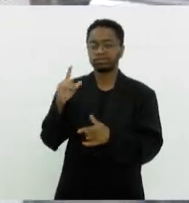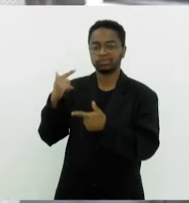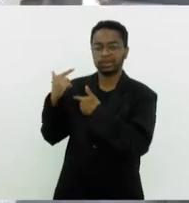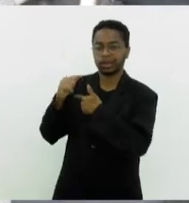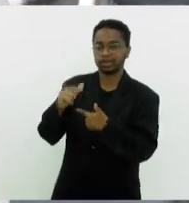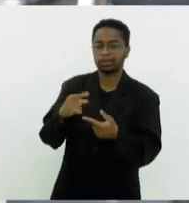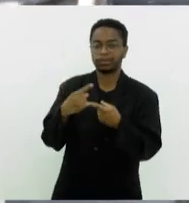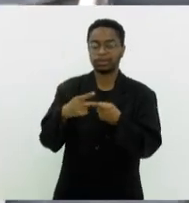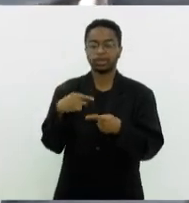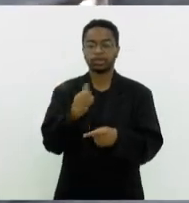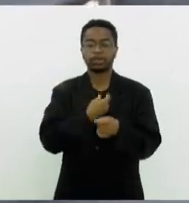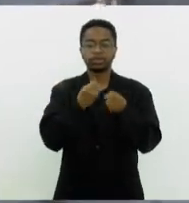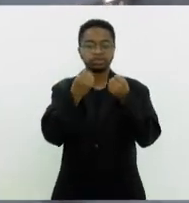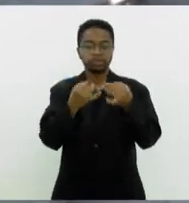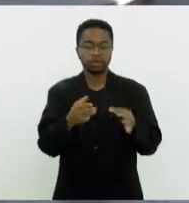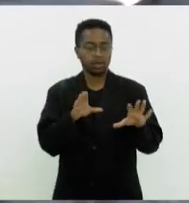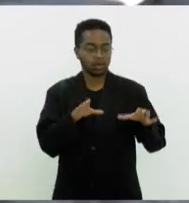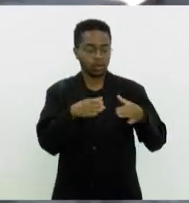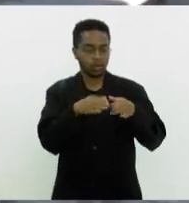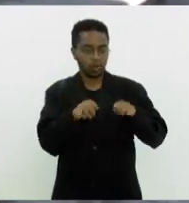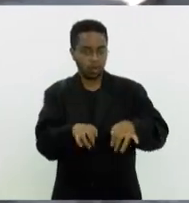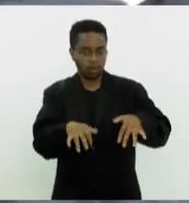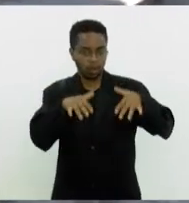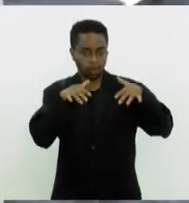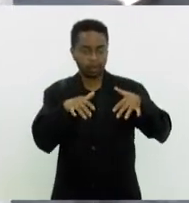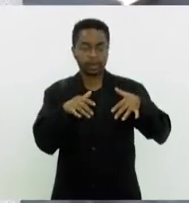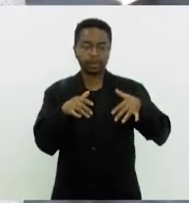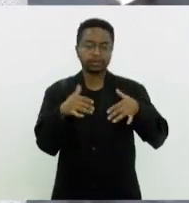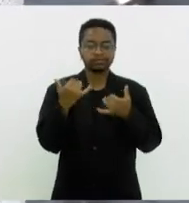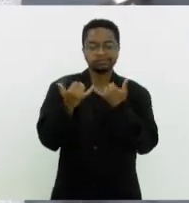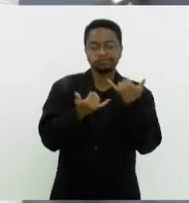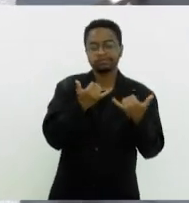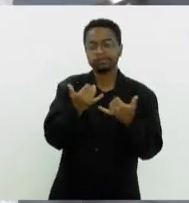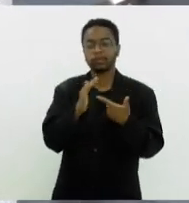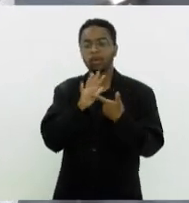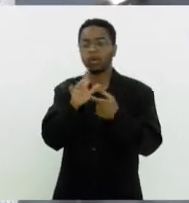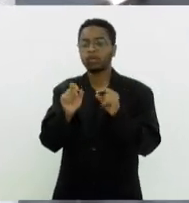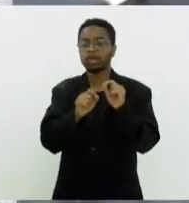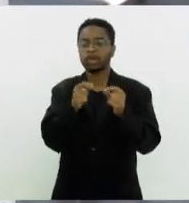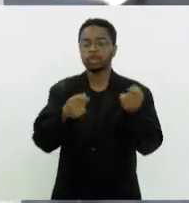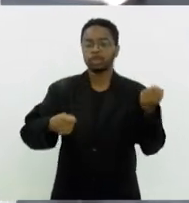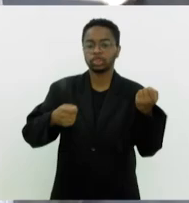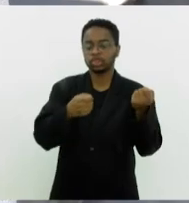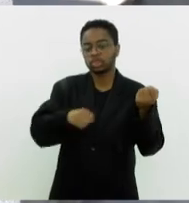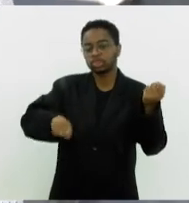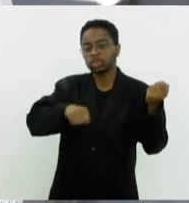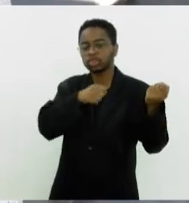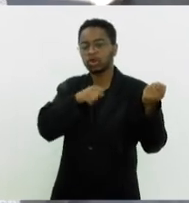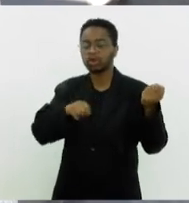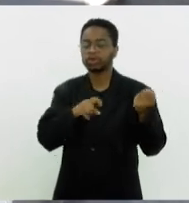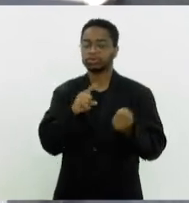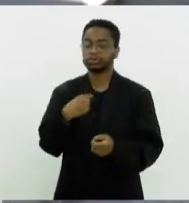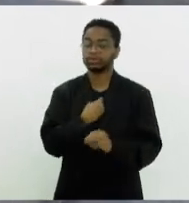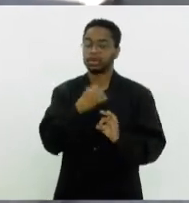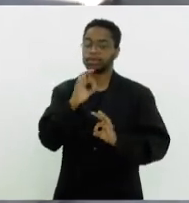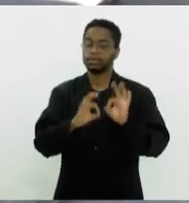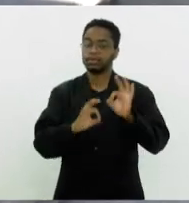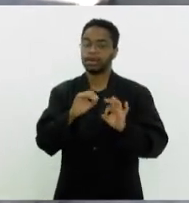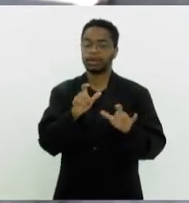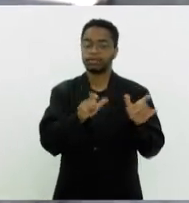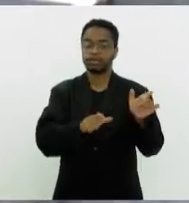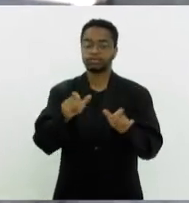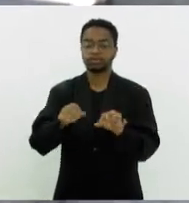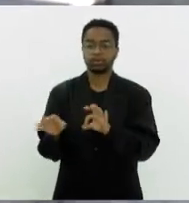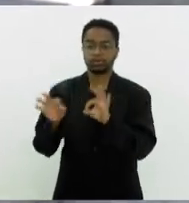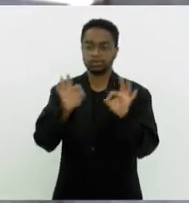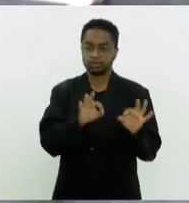explicar um pouquinho para a plateia, de uma forma lúdica, uma forma leve, o que vai ser tocado, né? Então a gente prepara o público e as crianças,